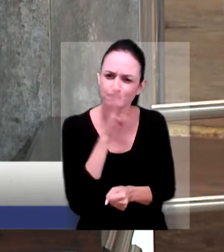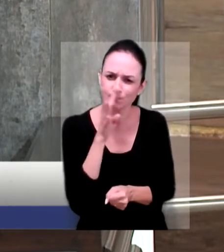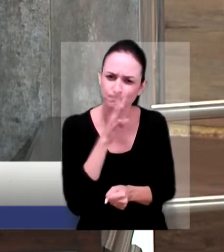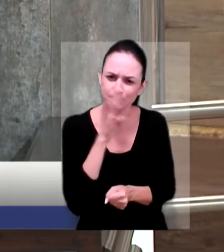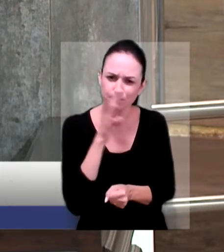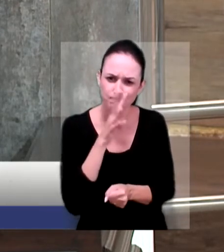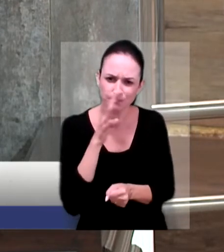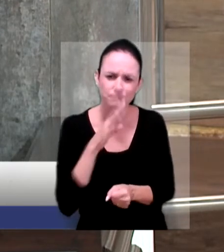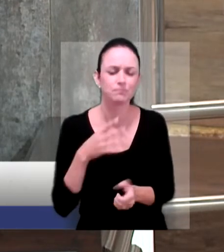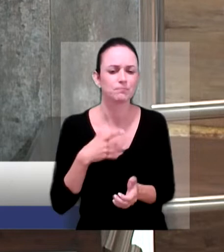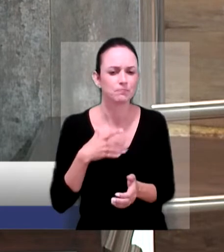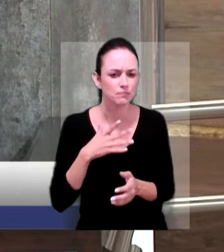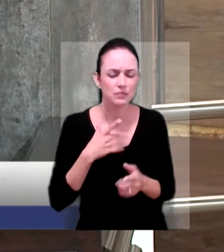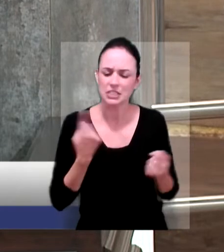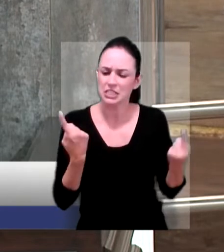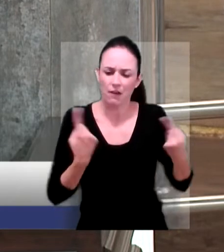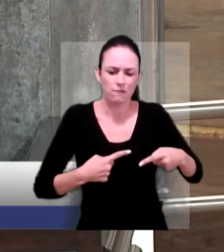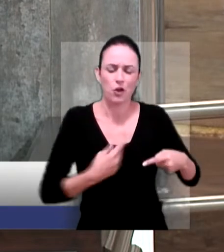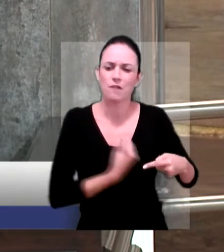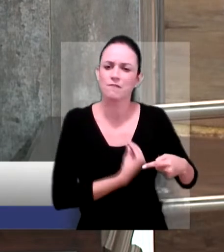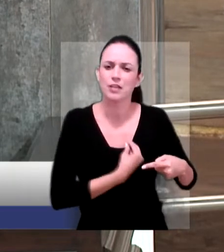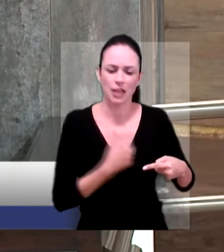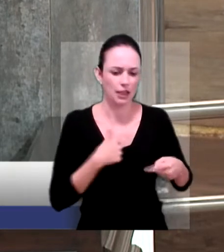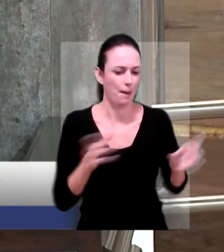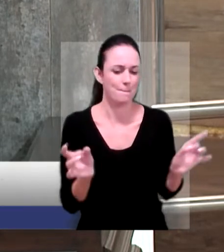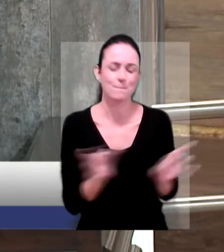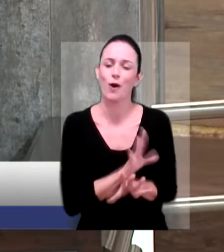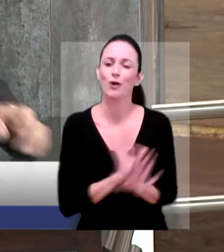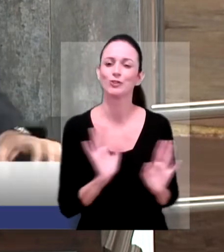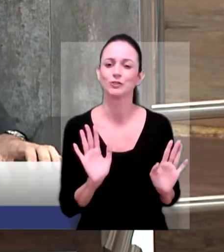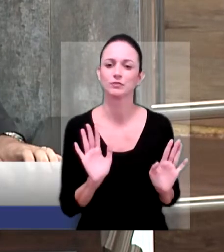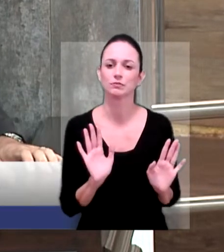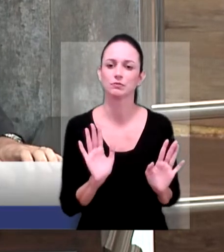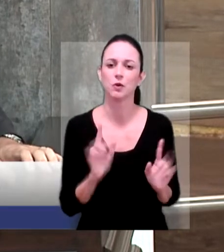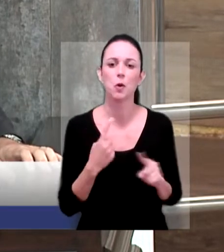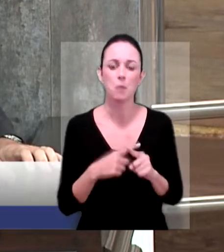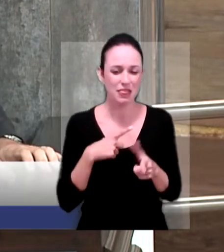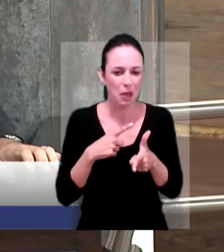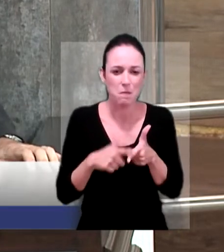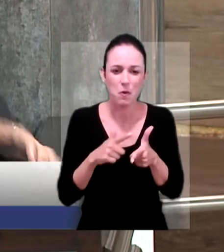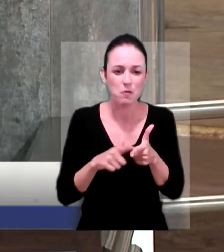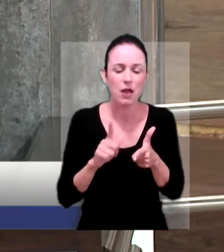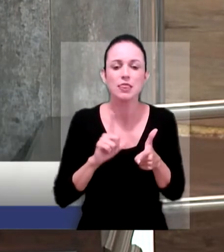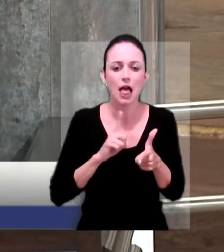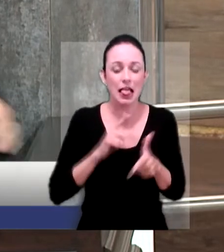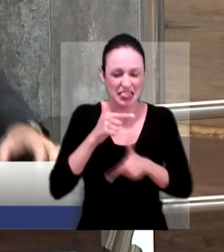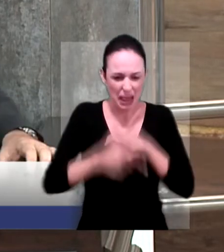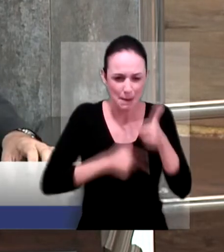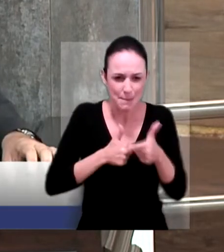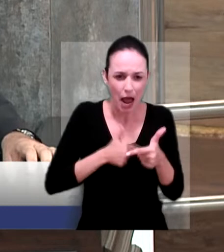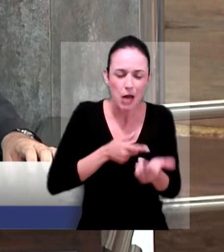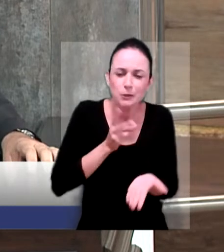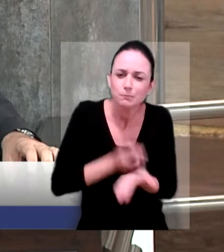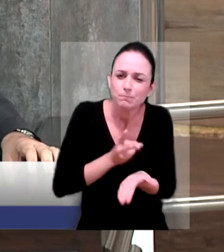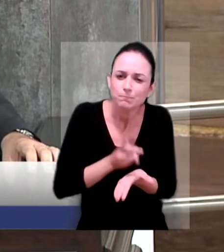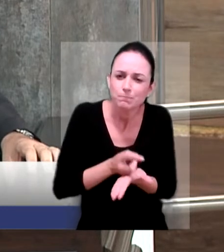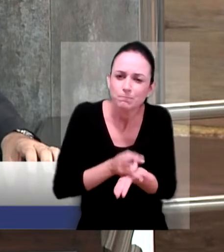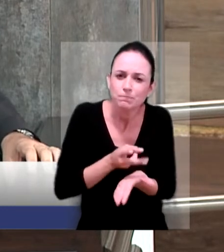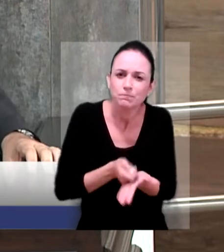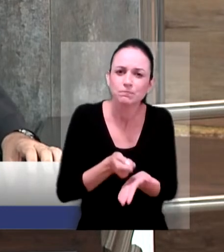vida, porque não tem crise que resista à força do trabalho e da persistência. Subo essa tribuna a